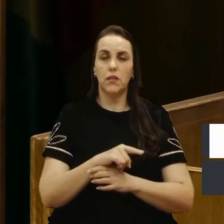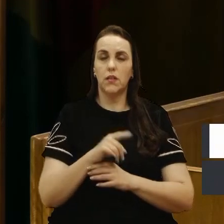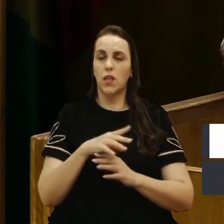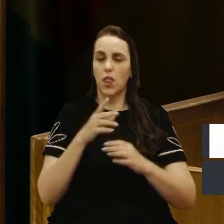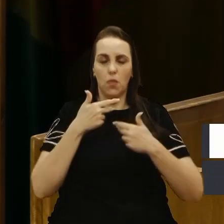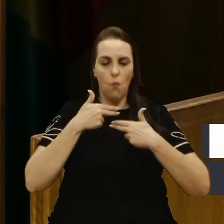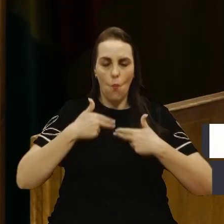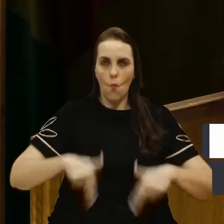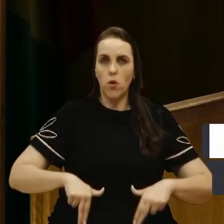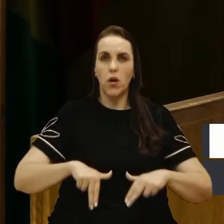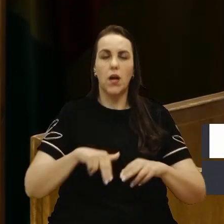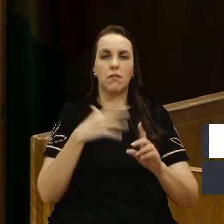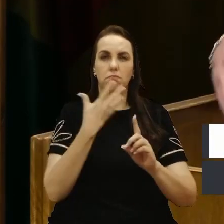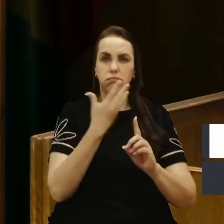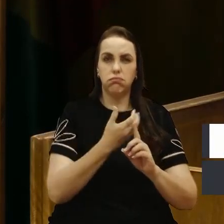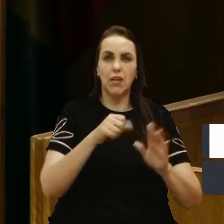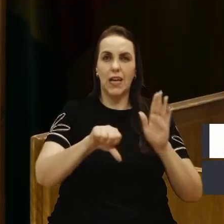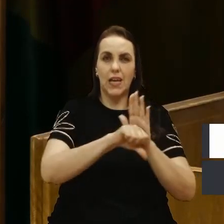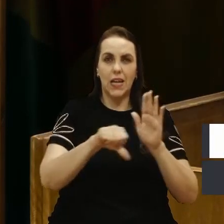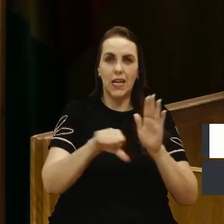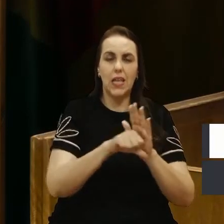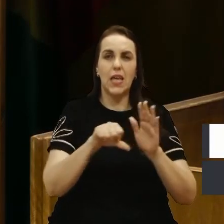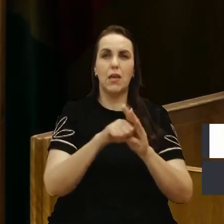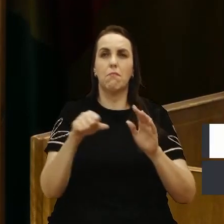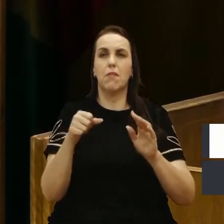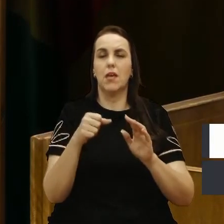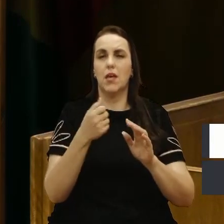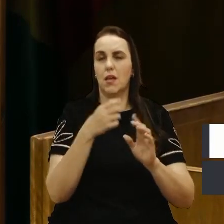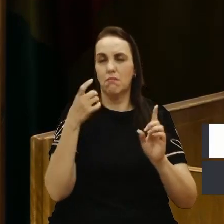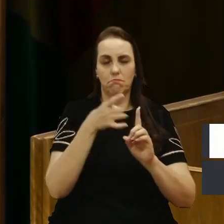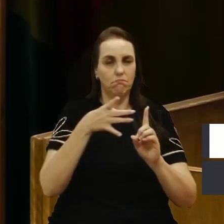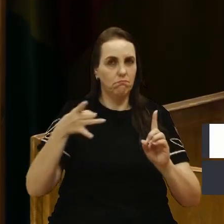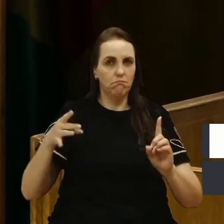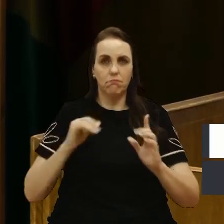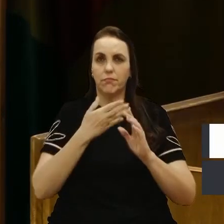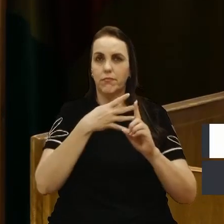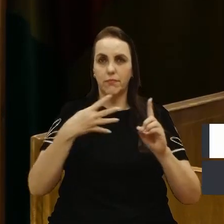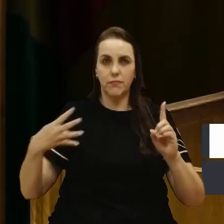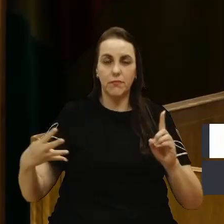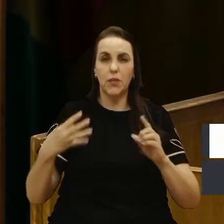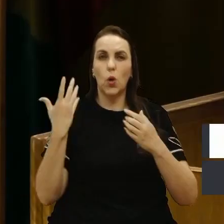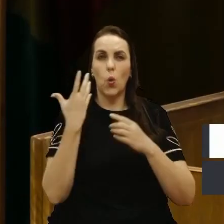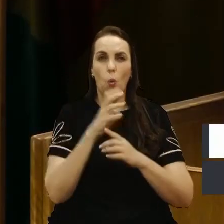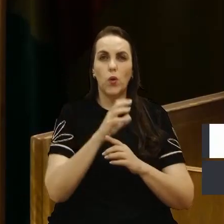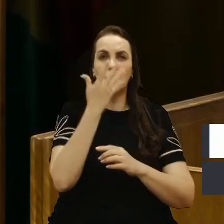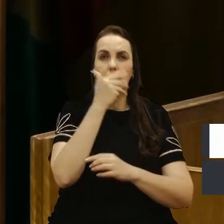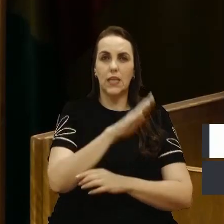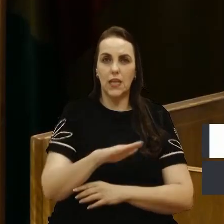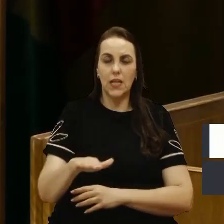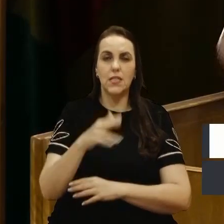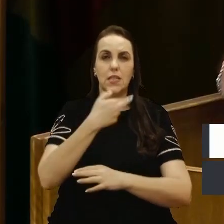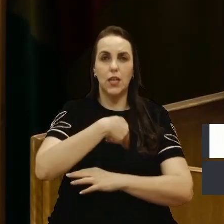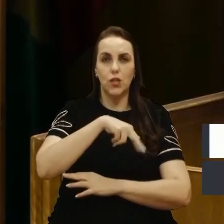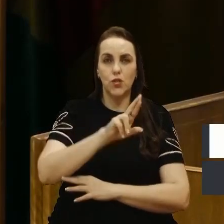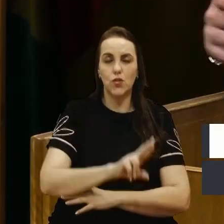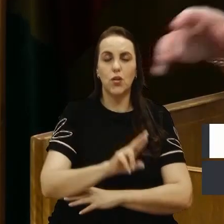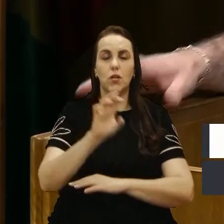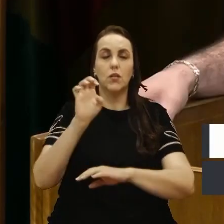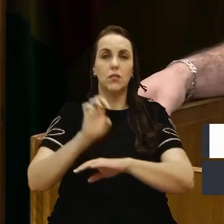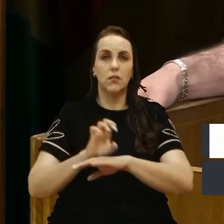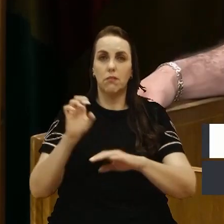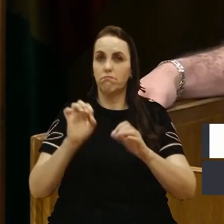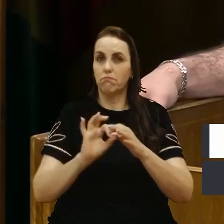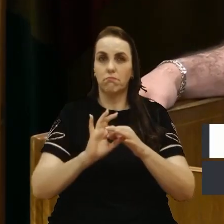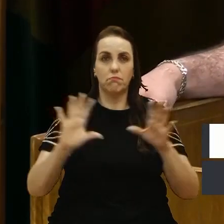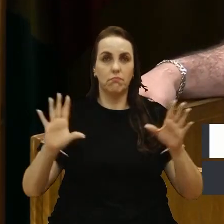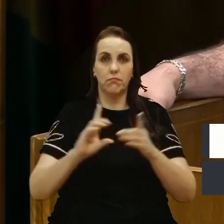ao crime, racismo, homofobia, incitação, suicídio ou pedofilia, bem como afronta às crenças, religiões, símbolos da pátria ou Estado democrático de